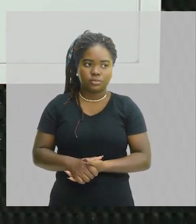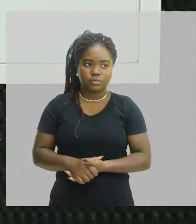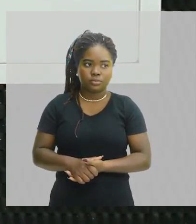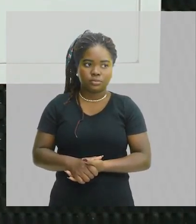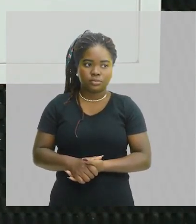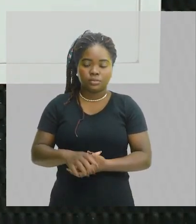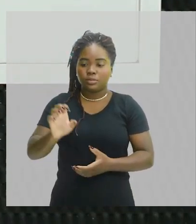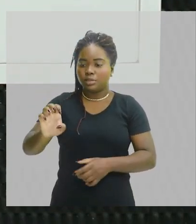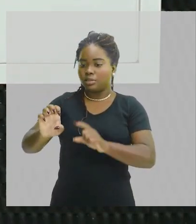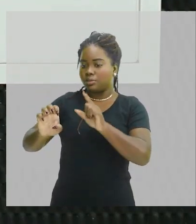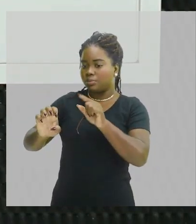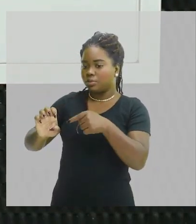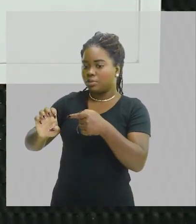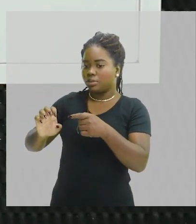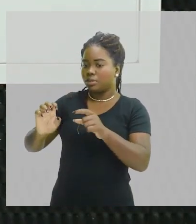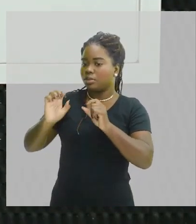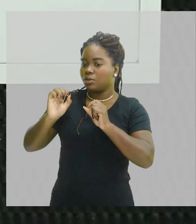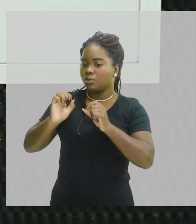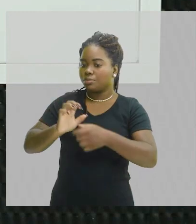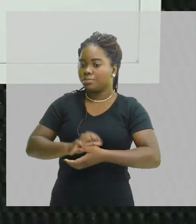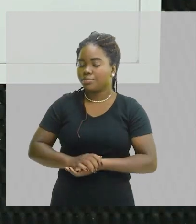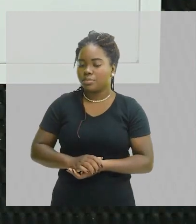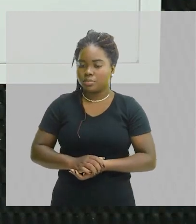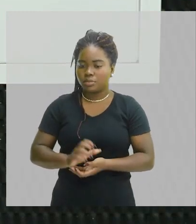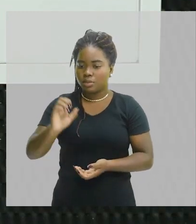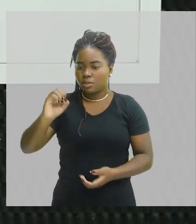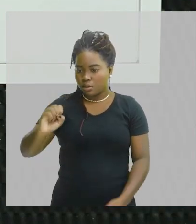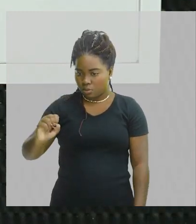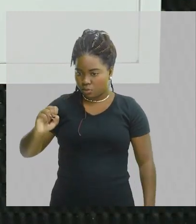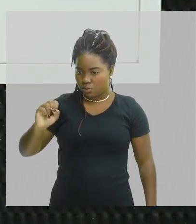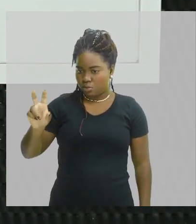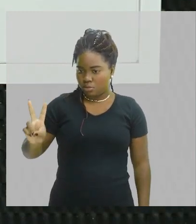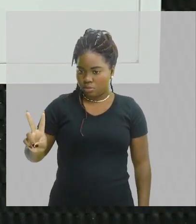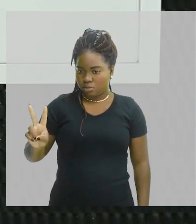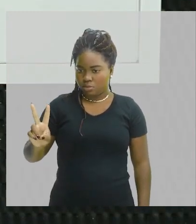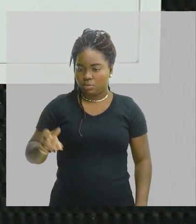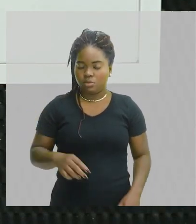ele tem um valor de 8 volts